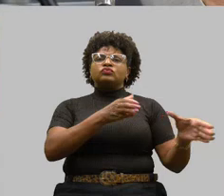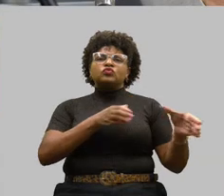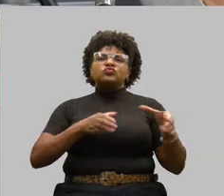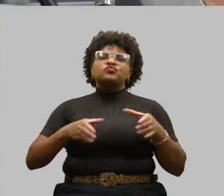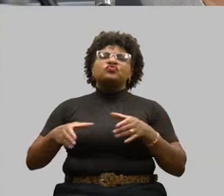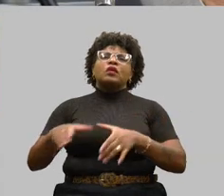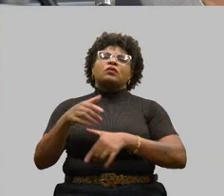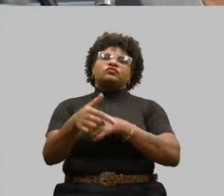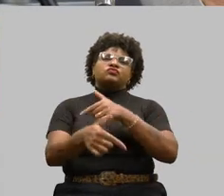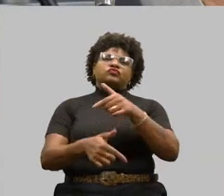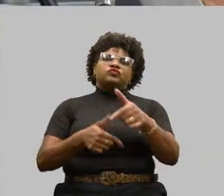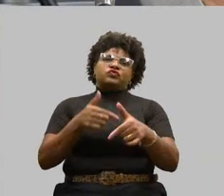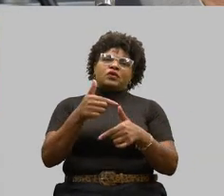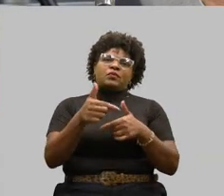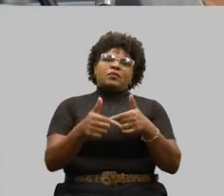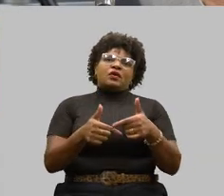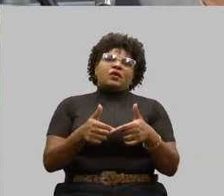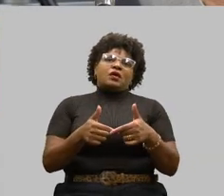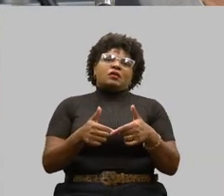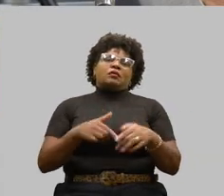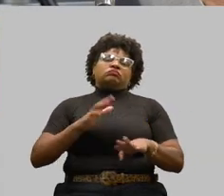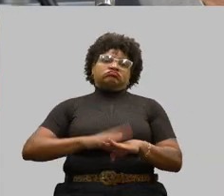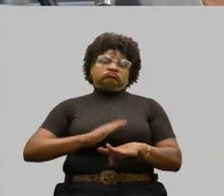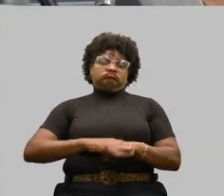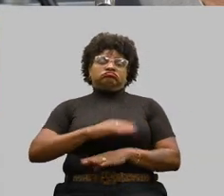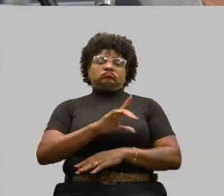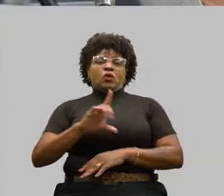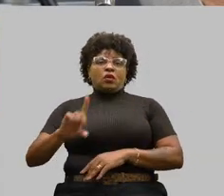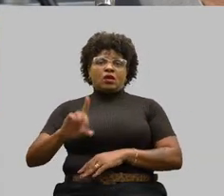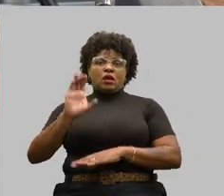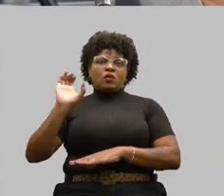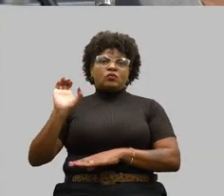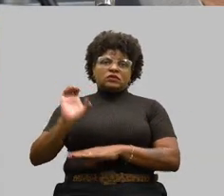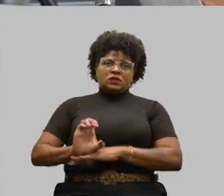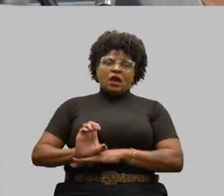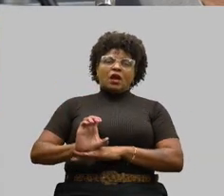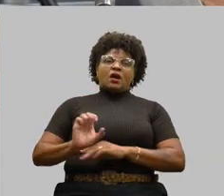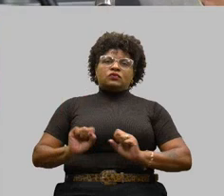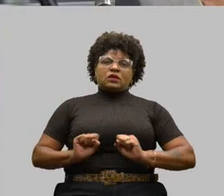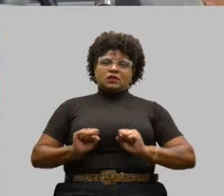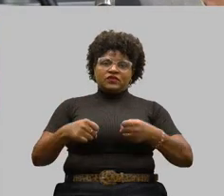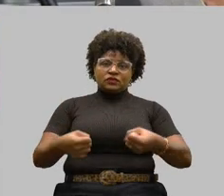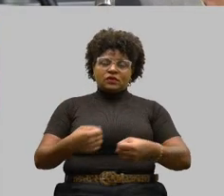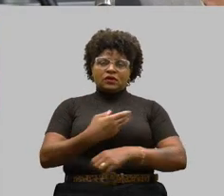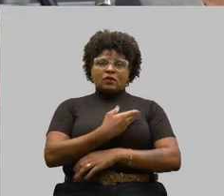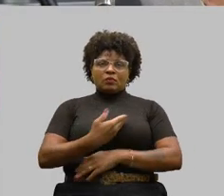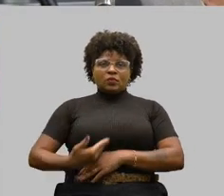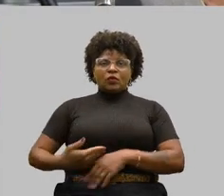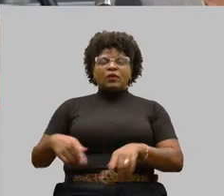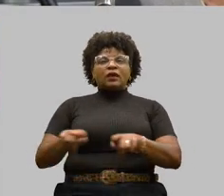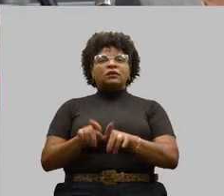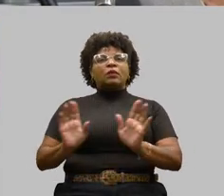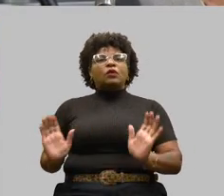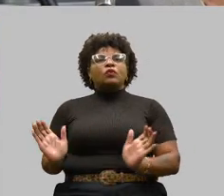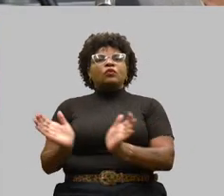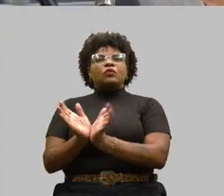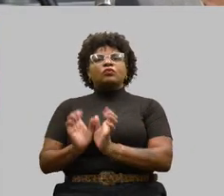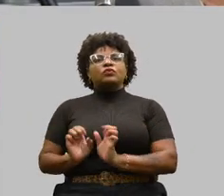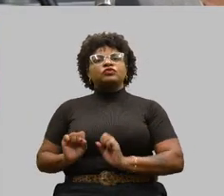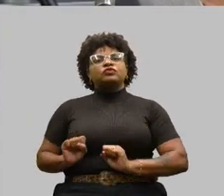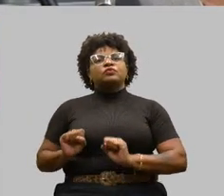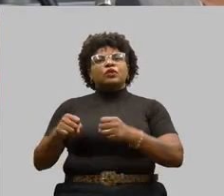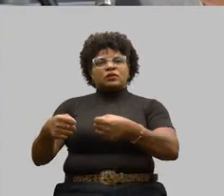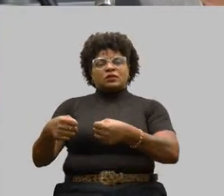não adianta a gente falar que Eu como coordenador Estadual da Defensoria através da rede de proteção também mas sem